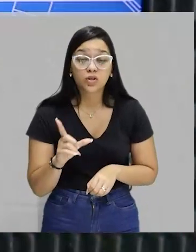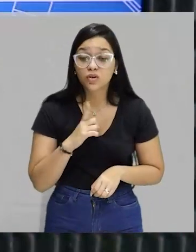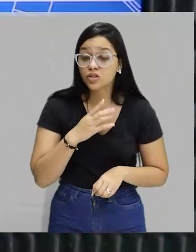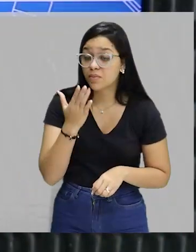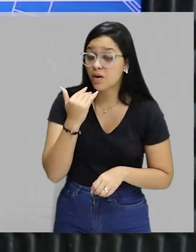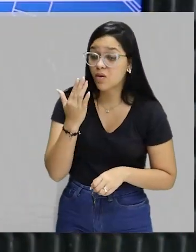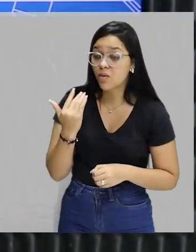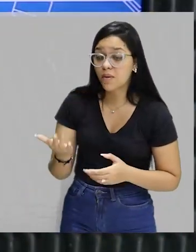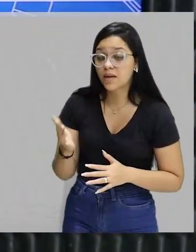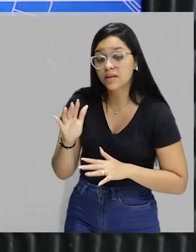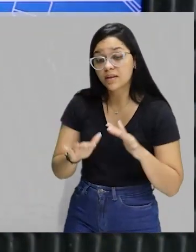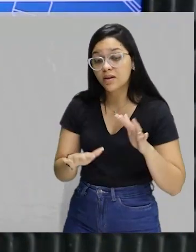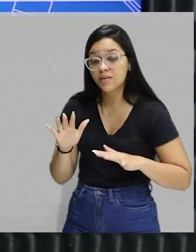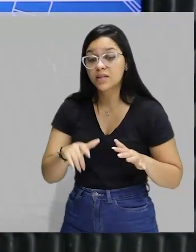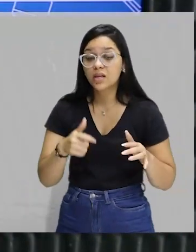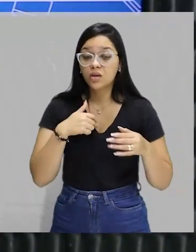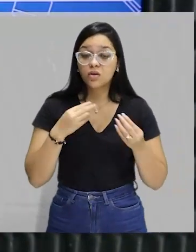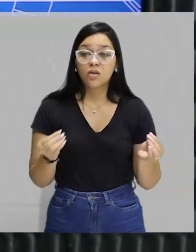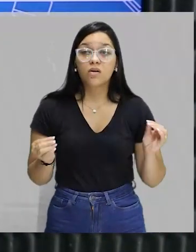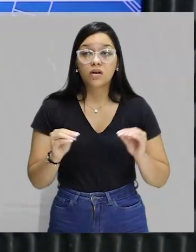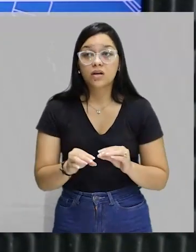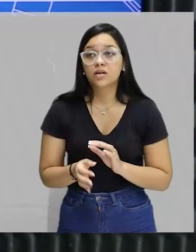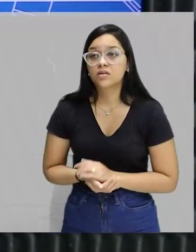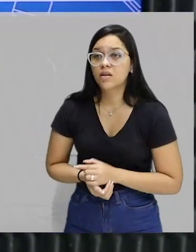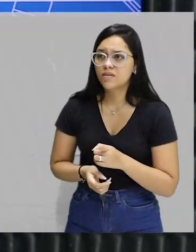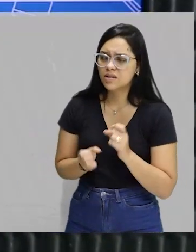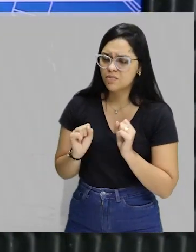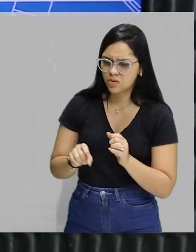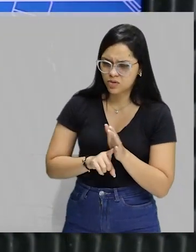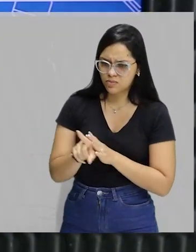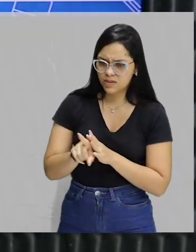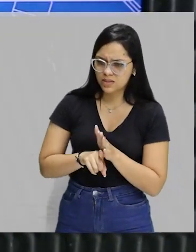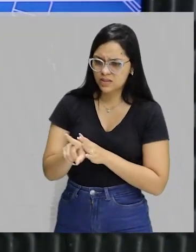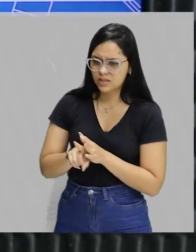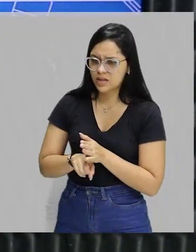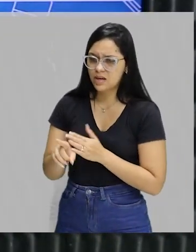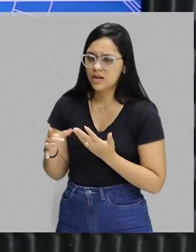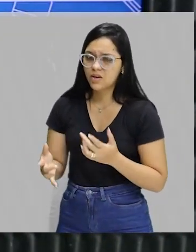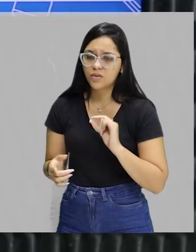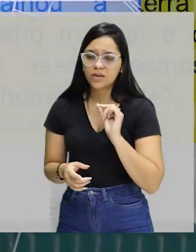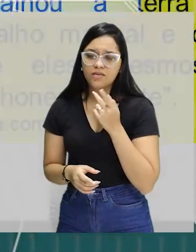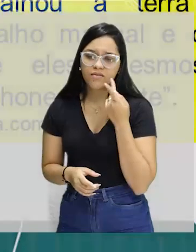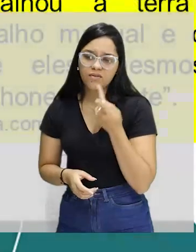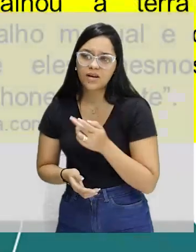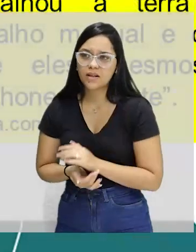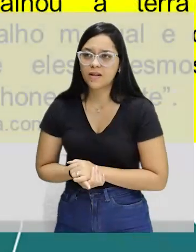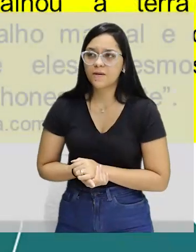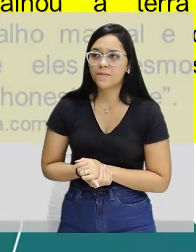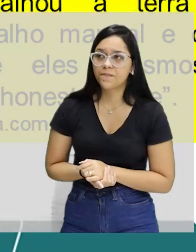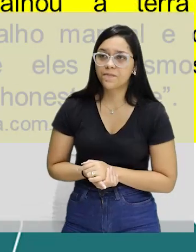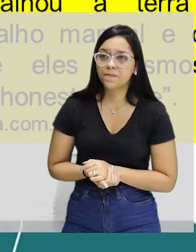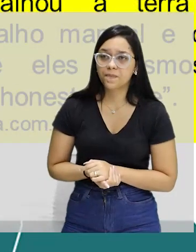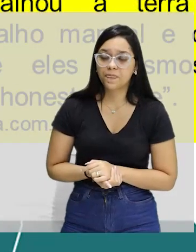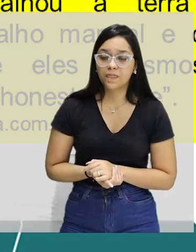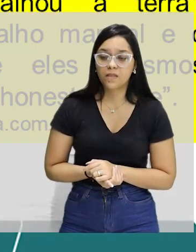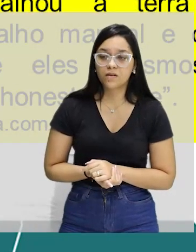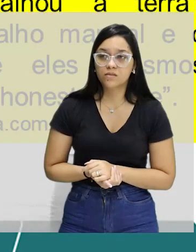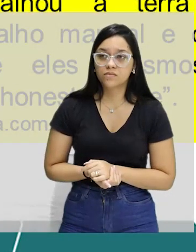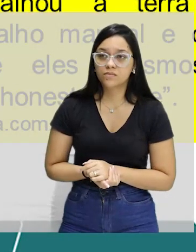para comer? Talvez, eu estou colocando possibilidades. Aí você pesquisa e o artista diz o seguinte: quis dedicar-me, Van